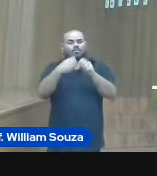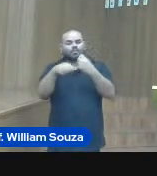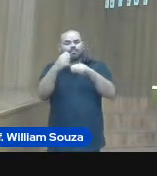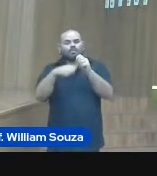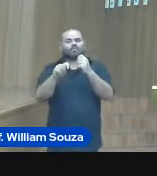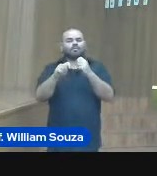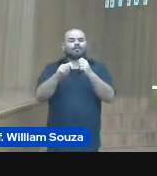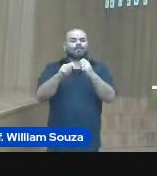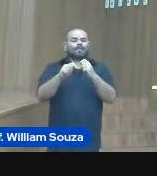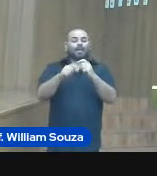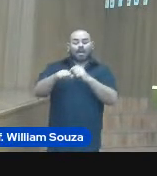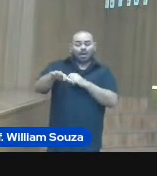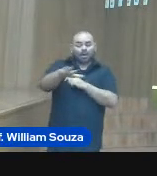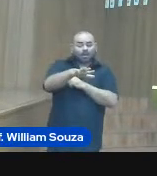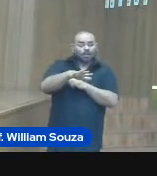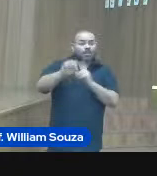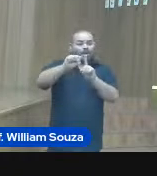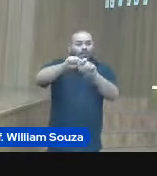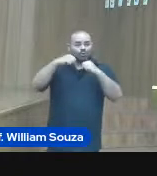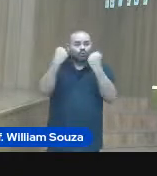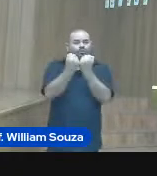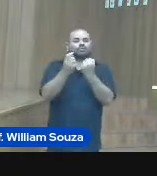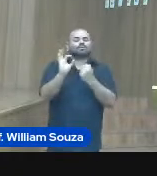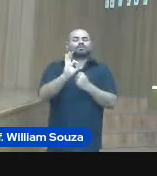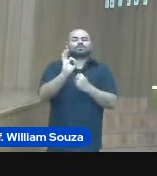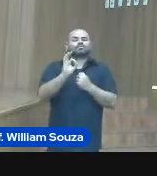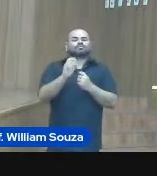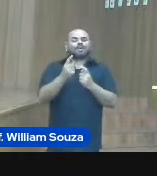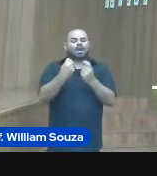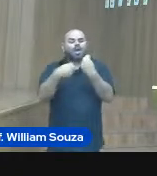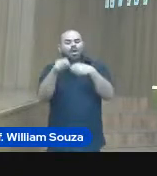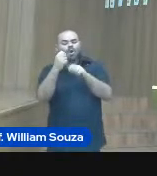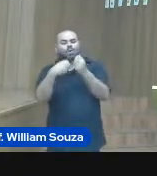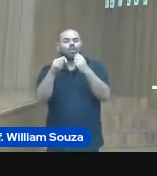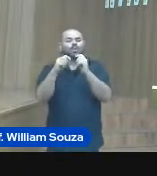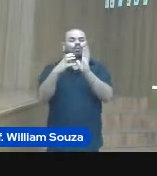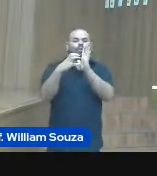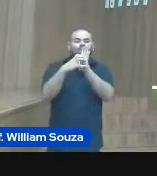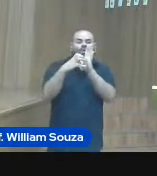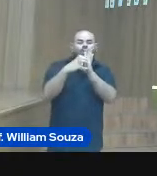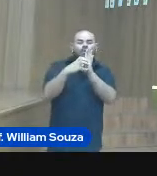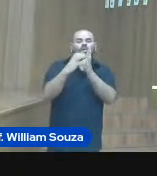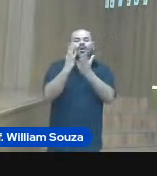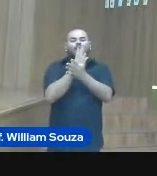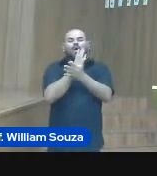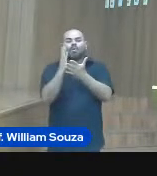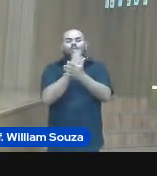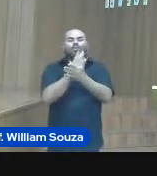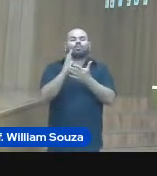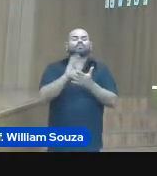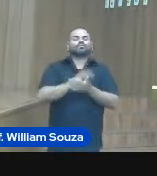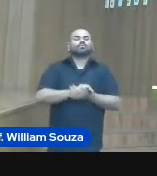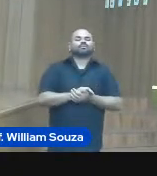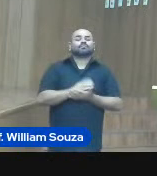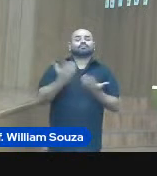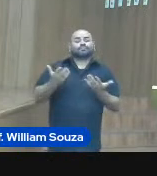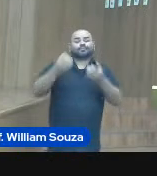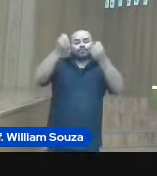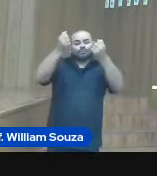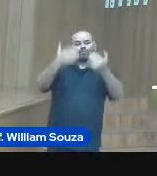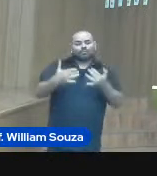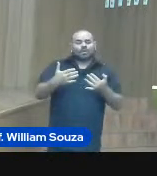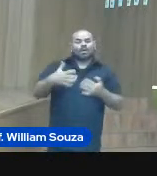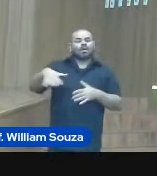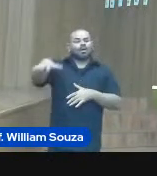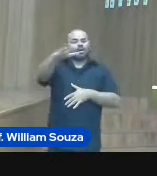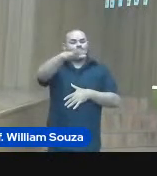social, mas a econômica em certos sentidos. Né? E aí, o que eu quero dizer para vocês assim, é